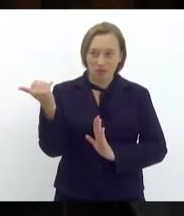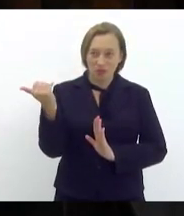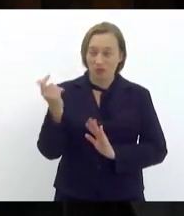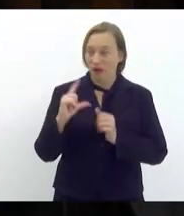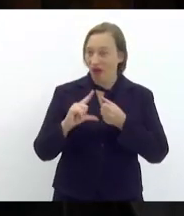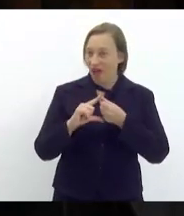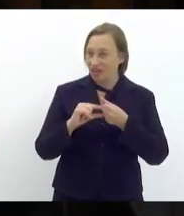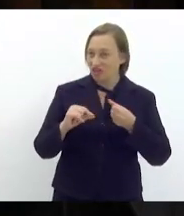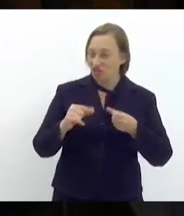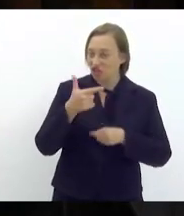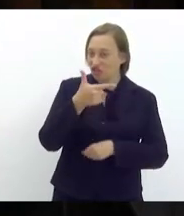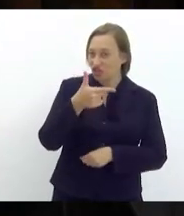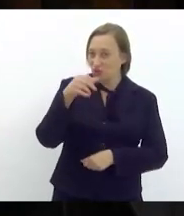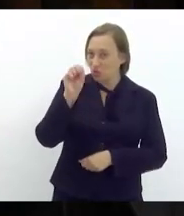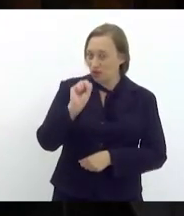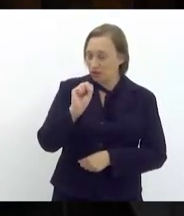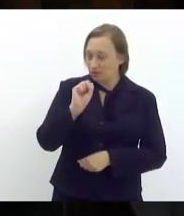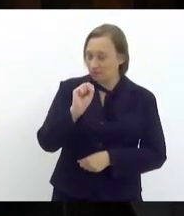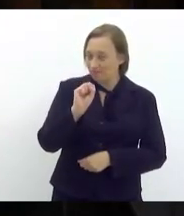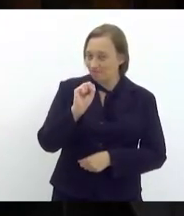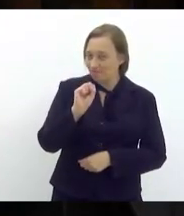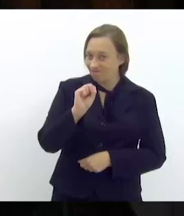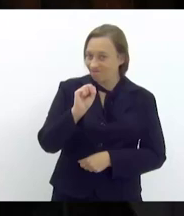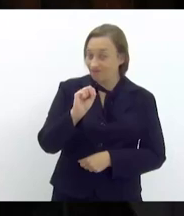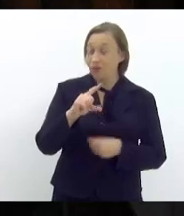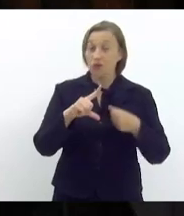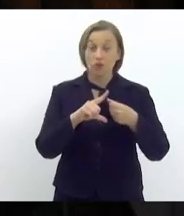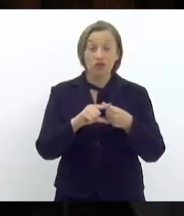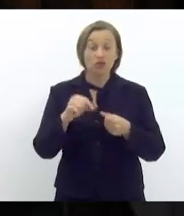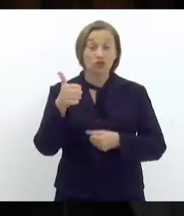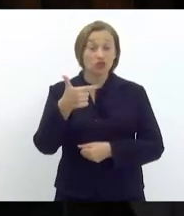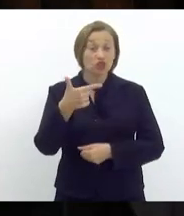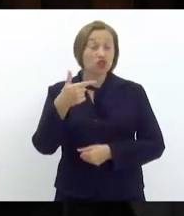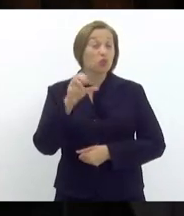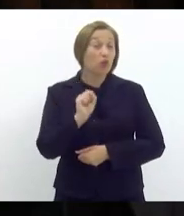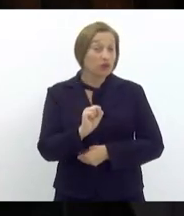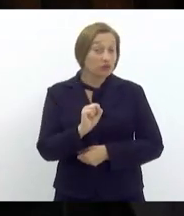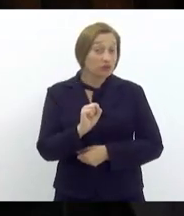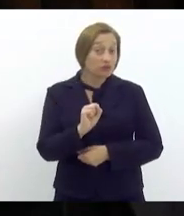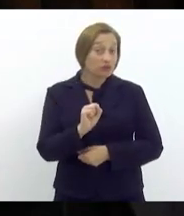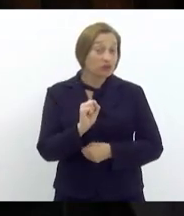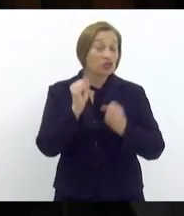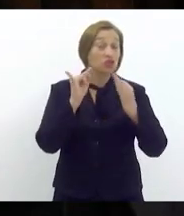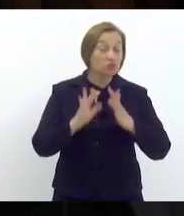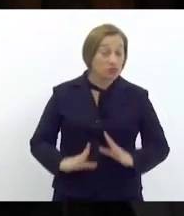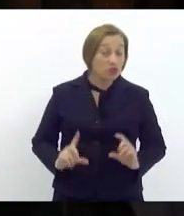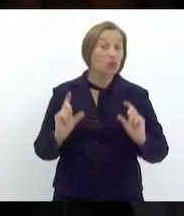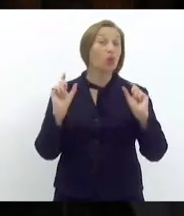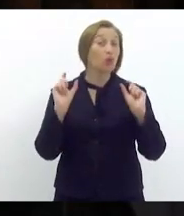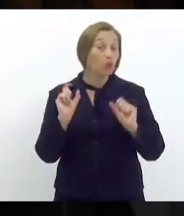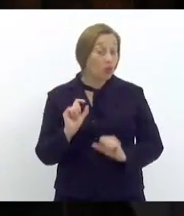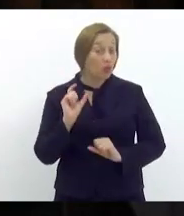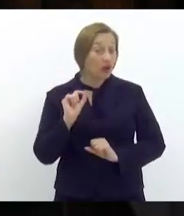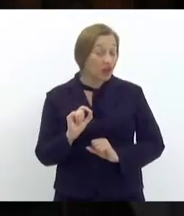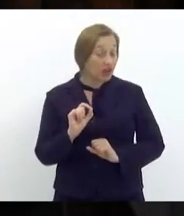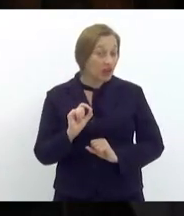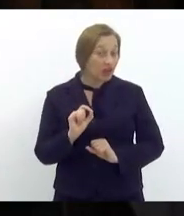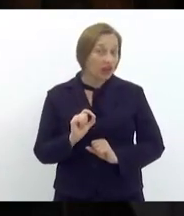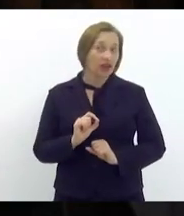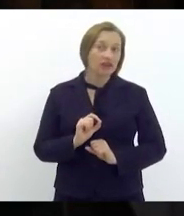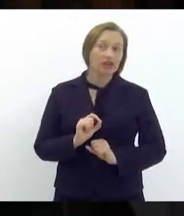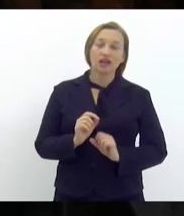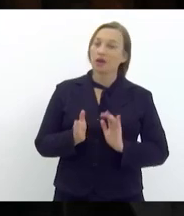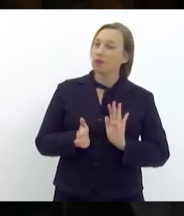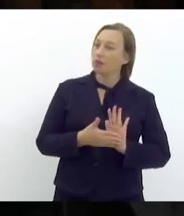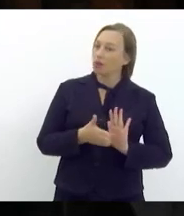artigo 28 o artigo 28 diz o seguinte artigo 28 da